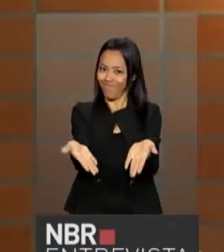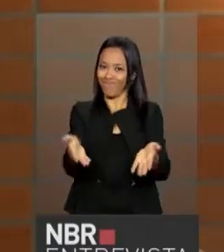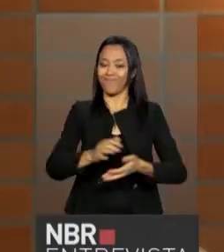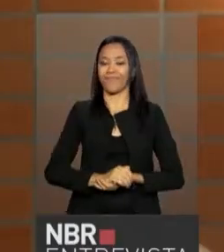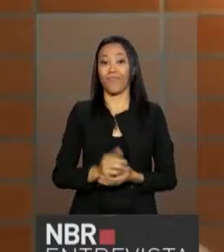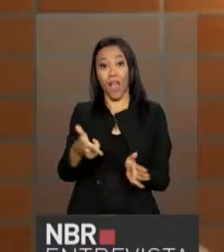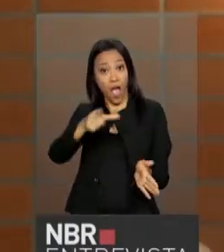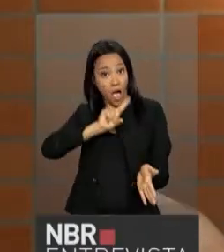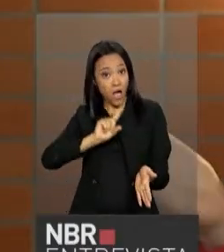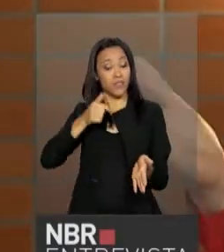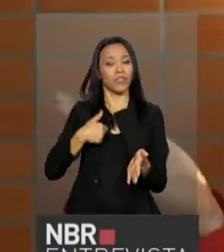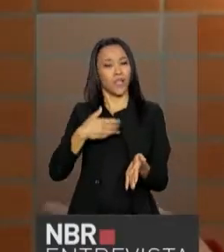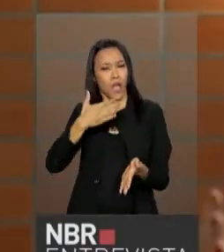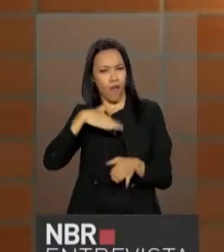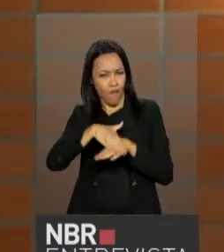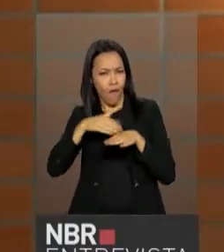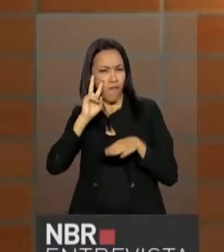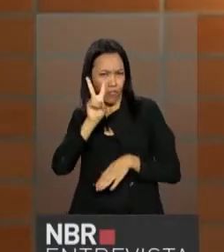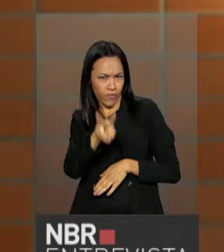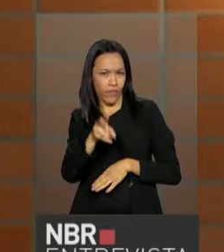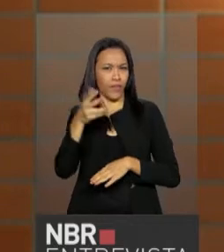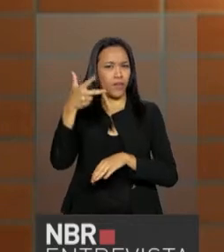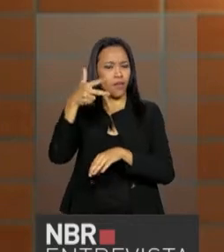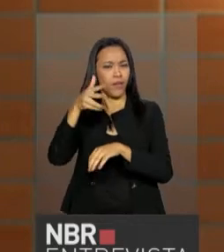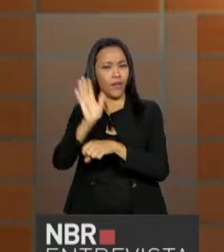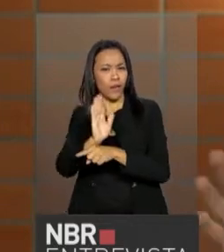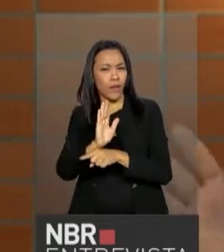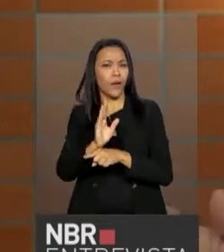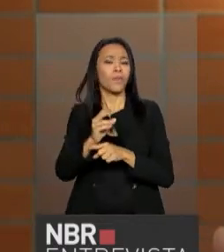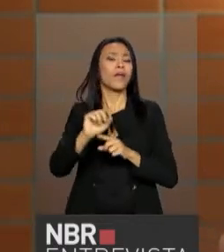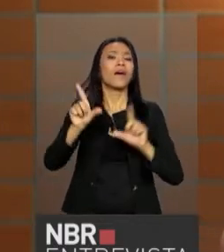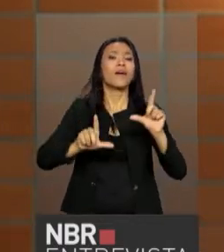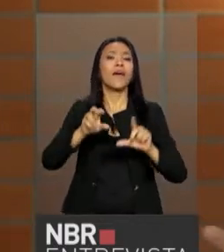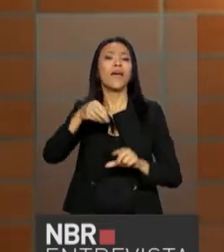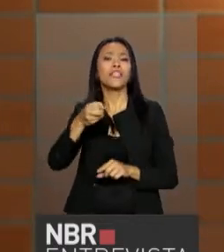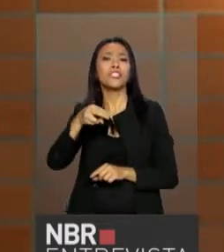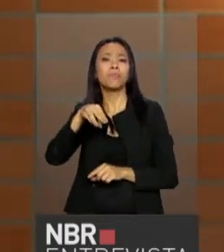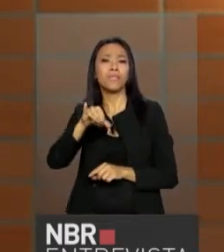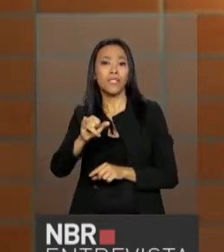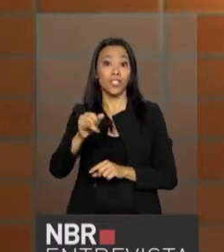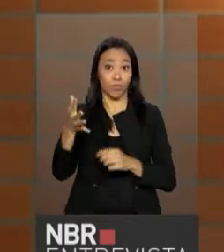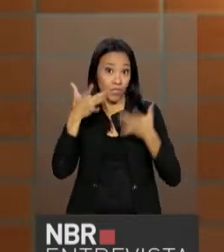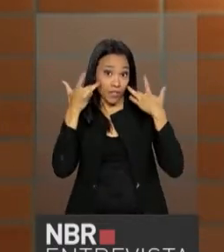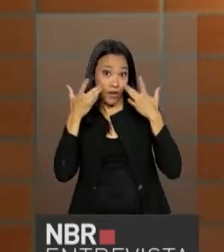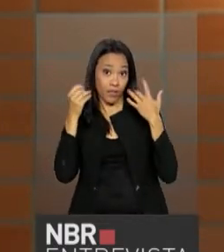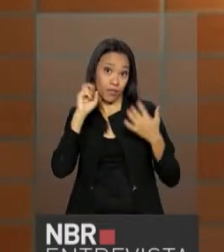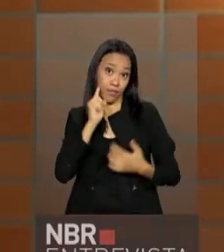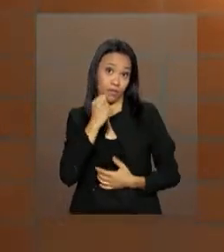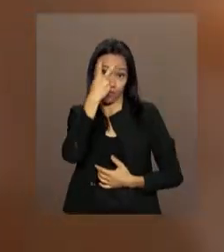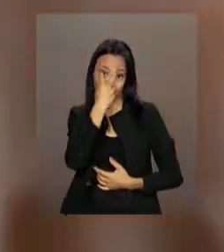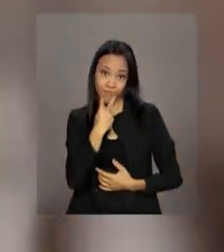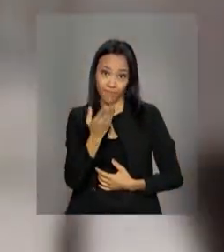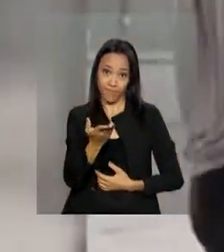Antes da nossa conversa, vamos assistir a uma reportagem da Rede Minas sobre teatro acessível para cegos e surdos.